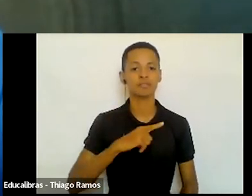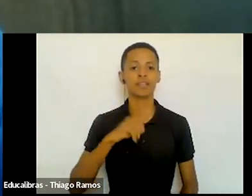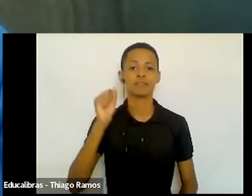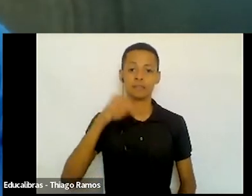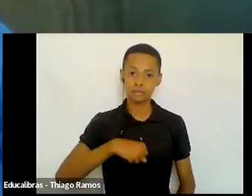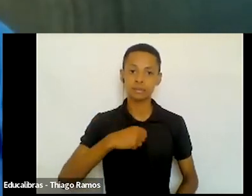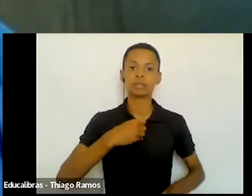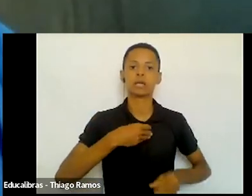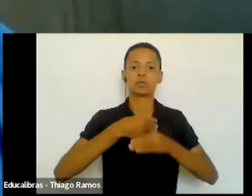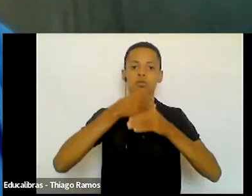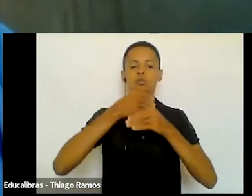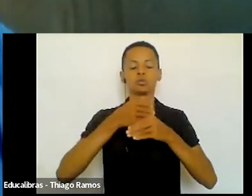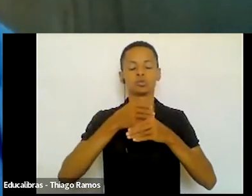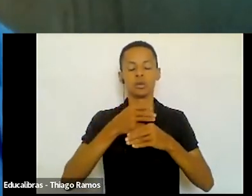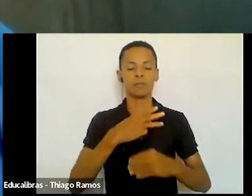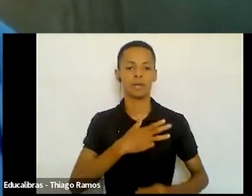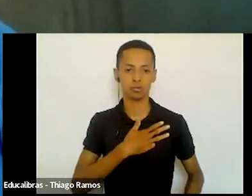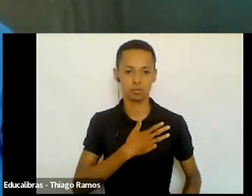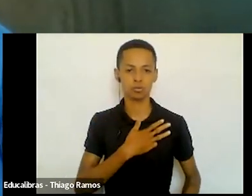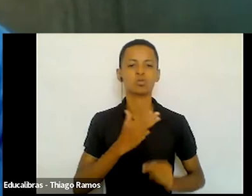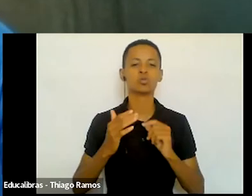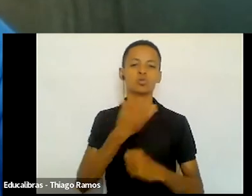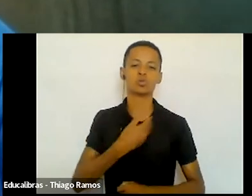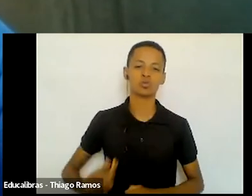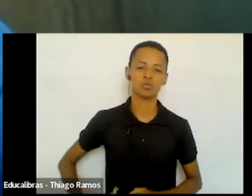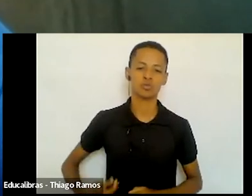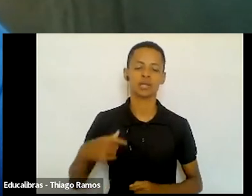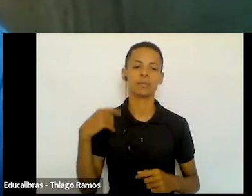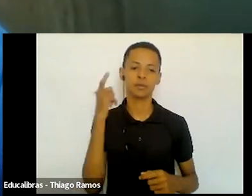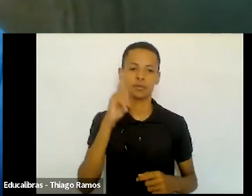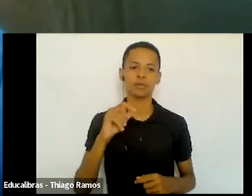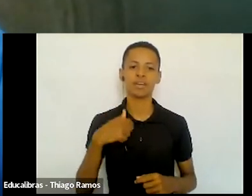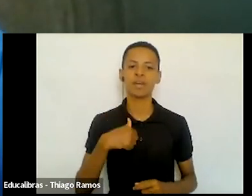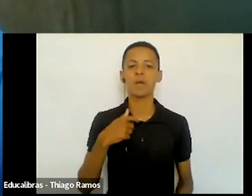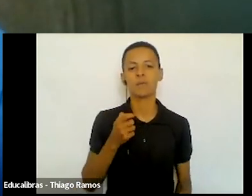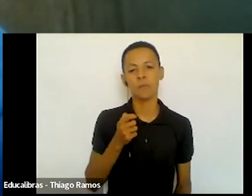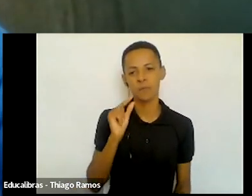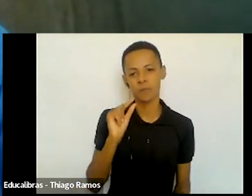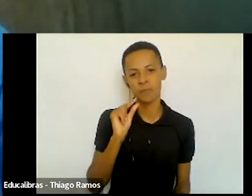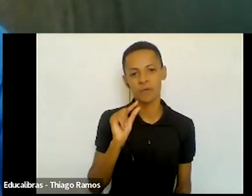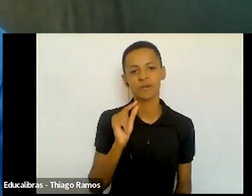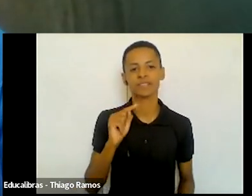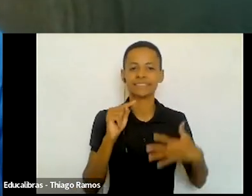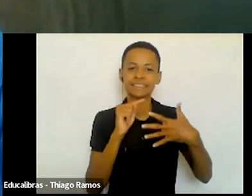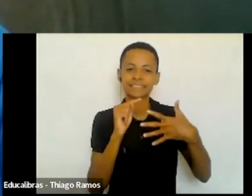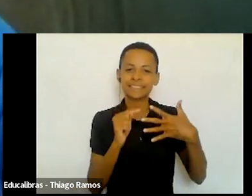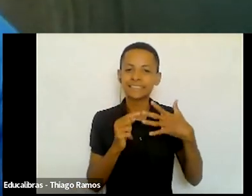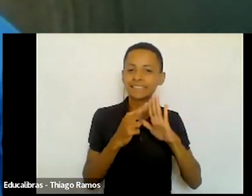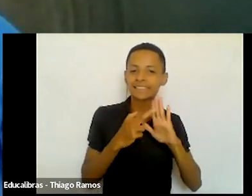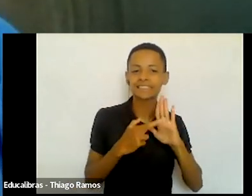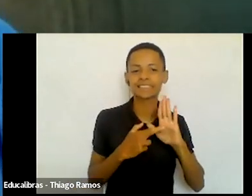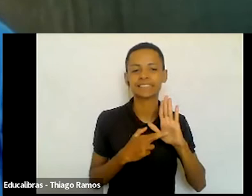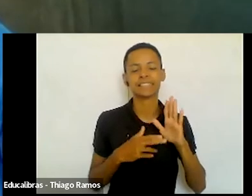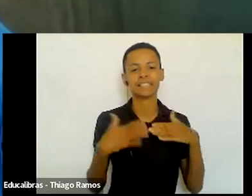Lula para chegar onde a gente chegou. E eu vou precisar ser um pouco mais criterioso em relação a isso. A gente